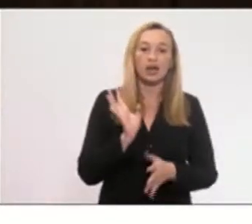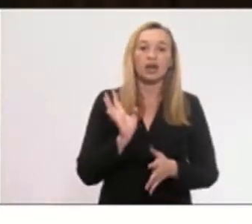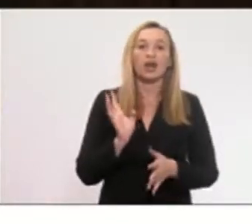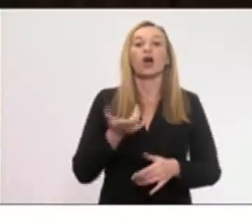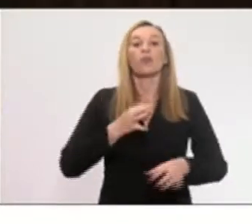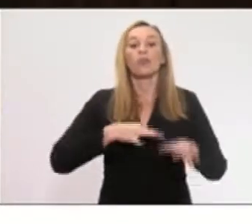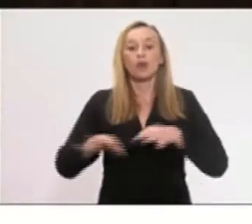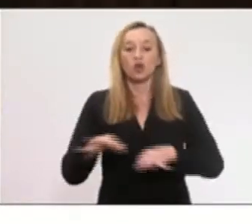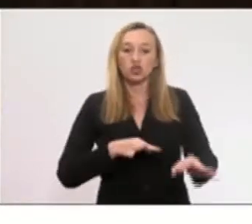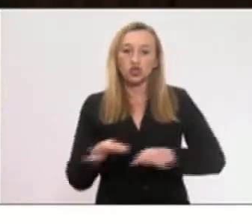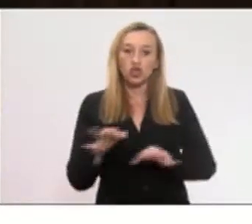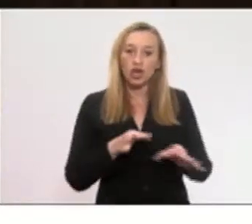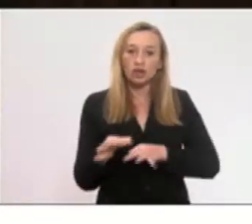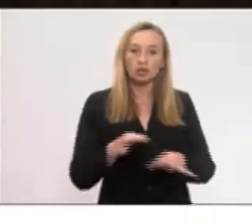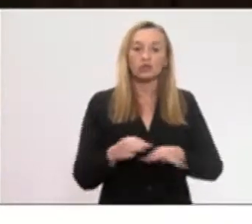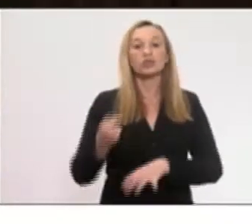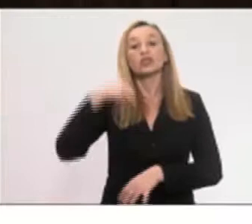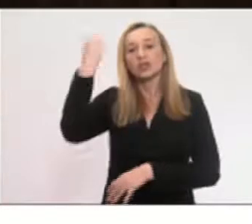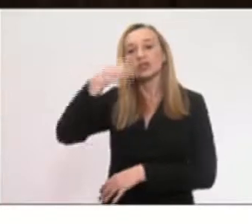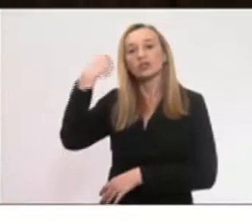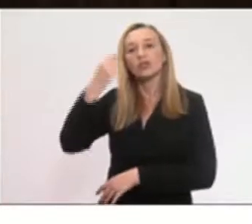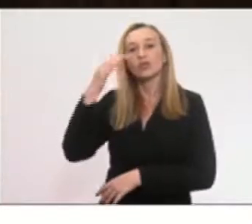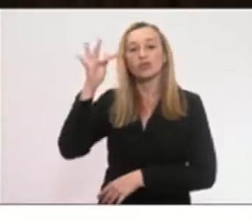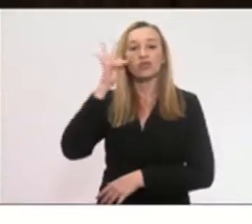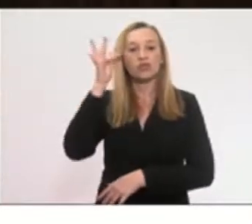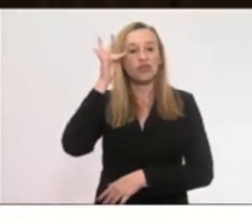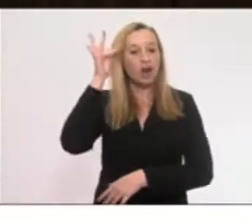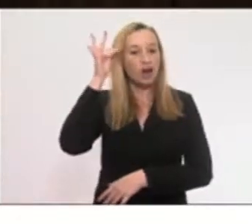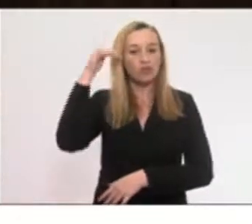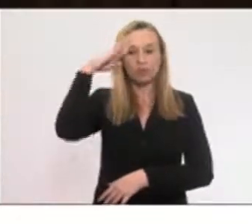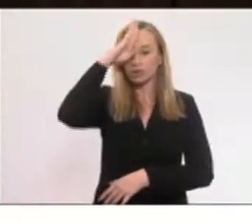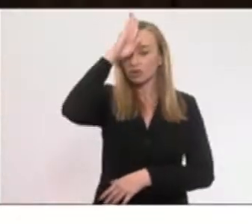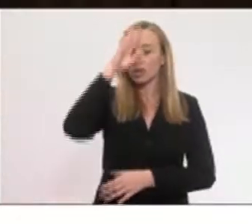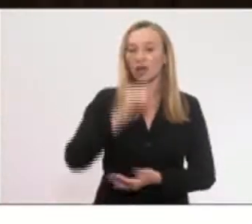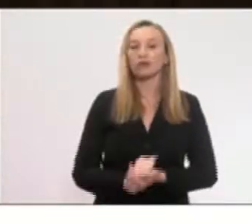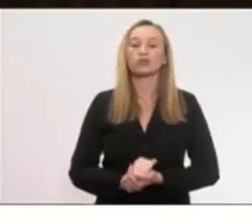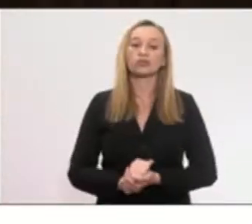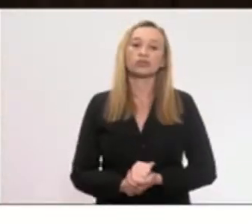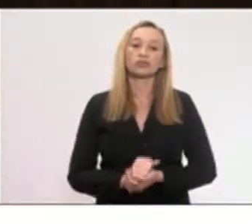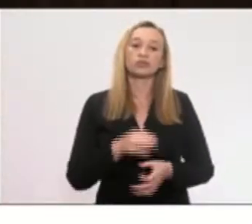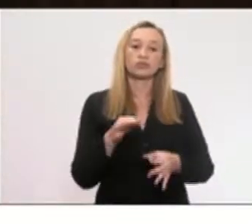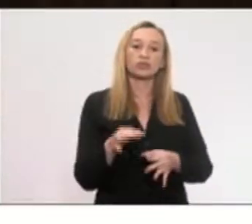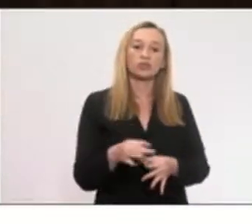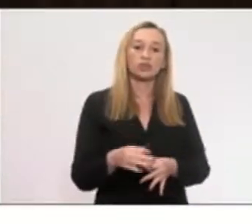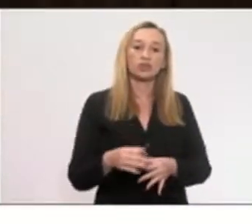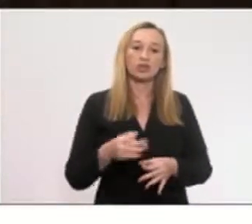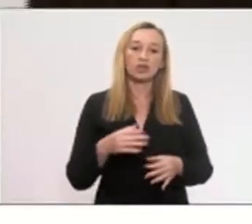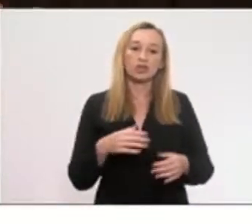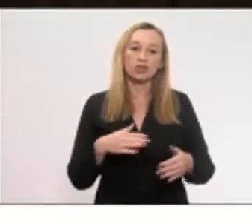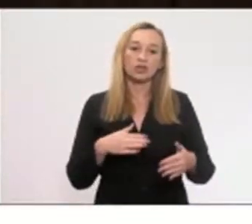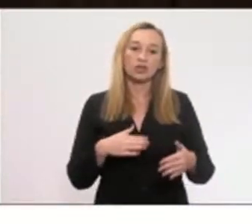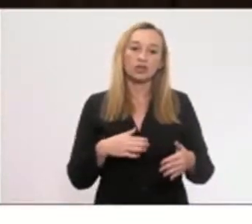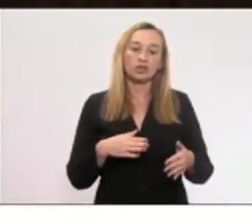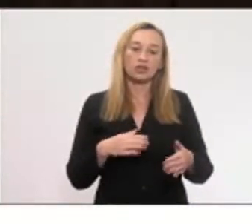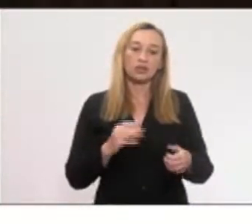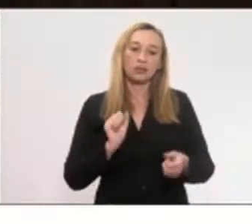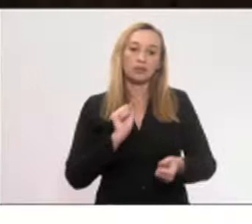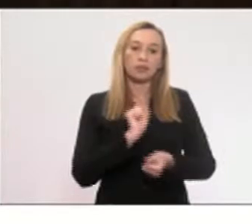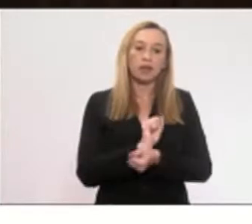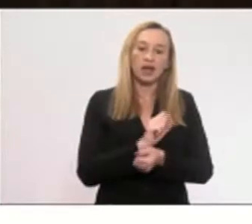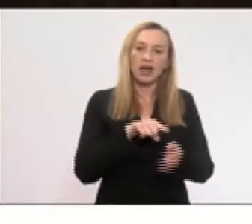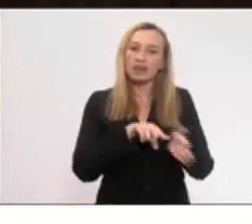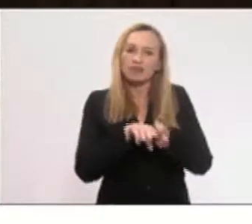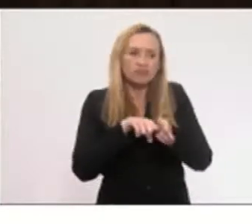Projeto do senador Flávio Bolsonaro, do PSL. Freio na fiscalização. Veja,